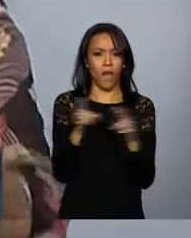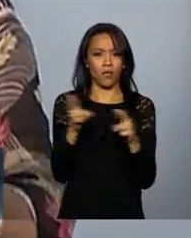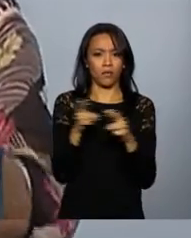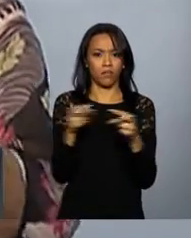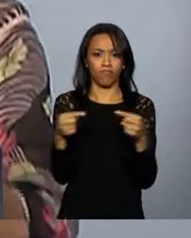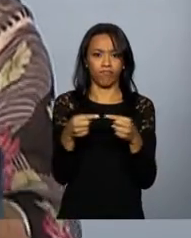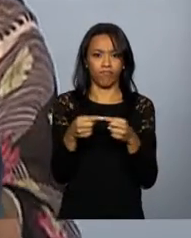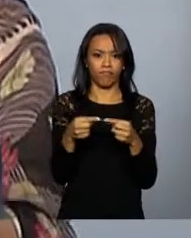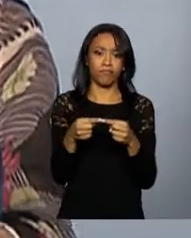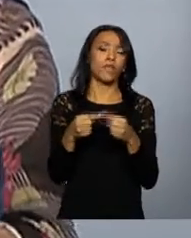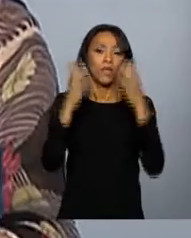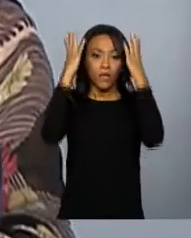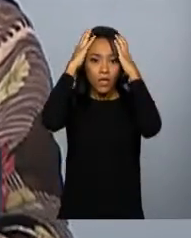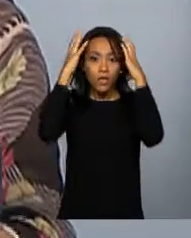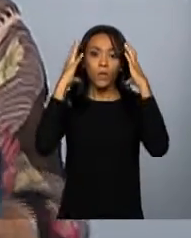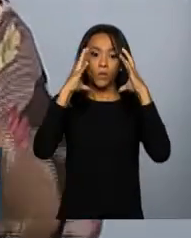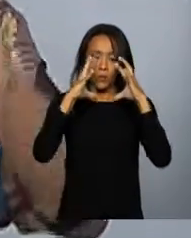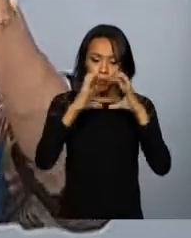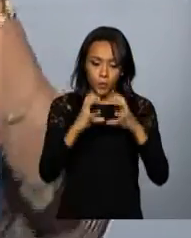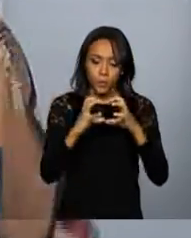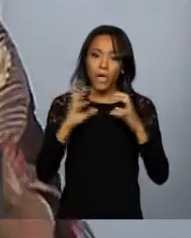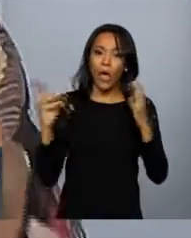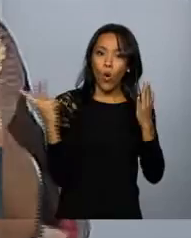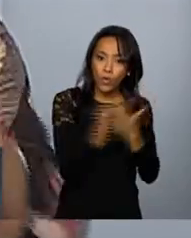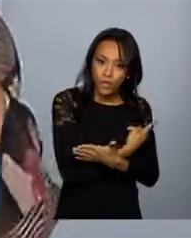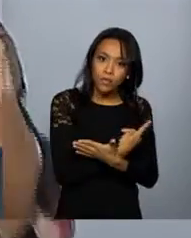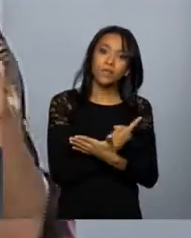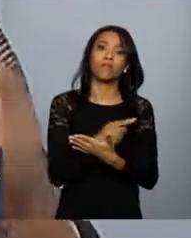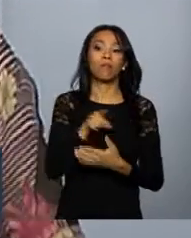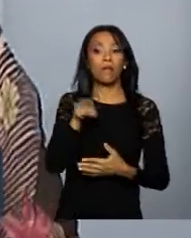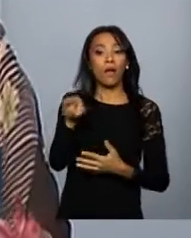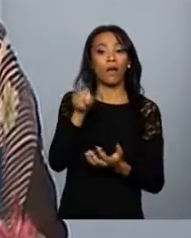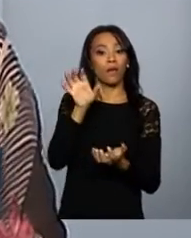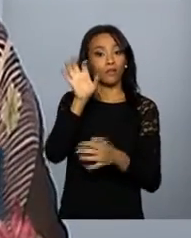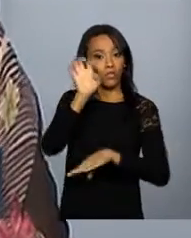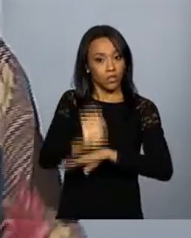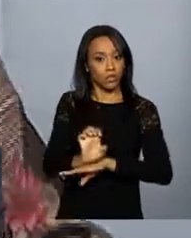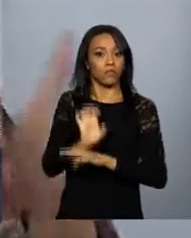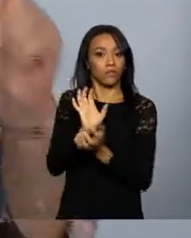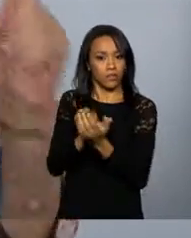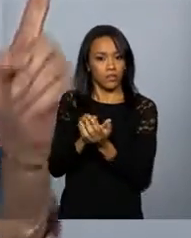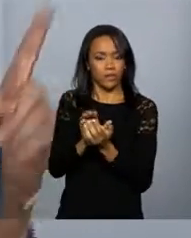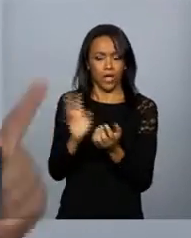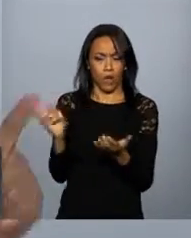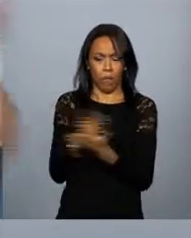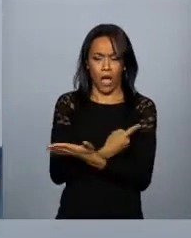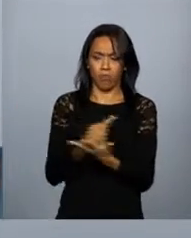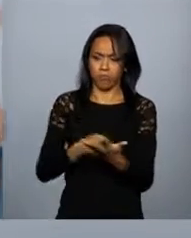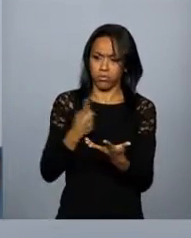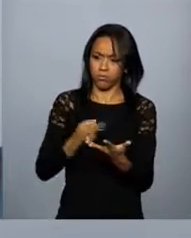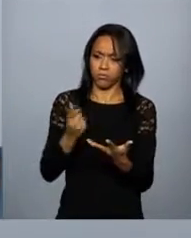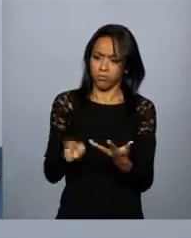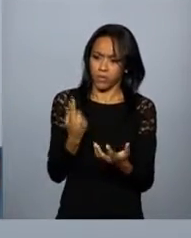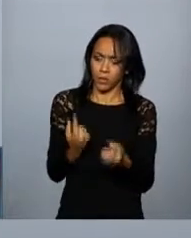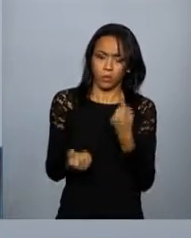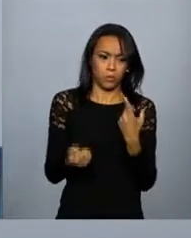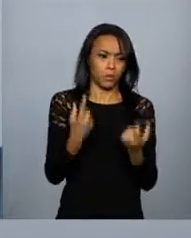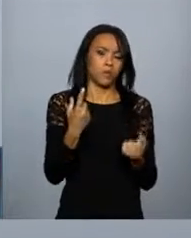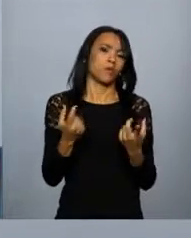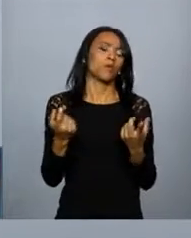de microencefalia, que estavam estranhamente maiores, e o